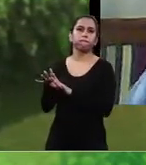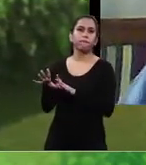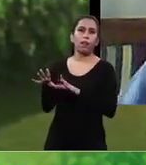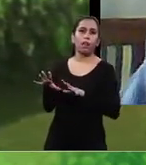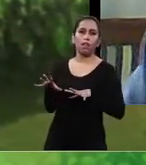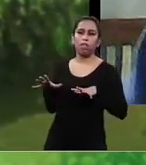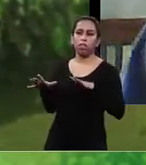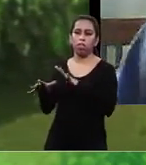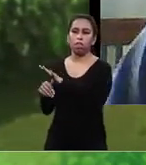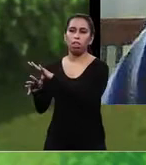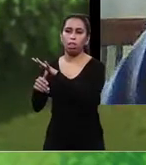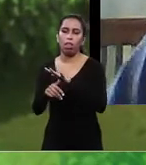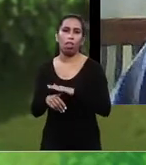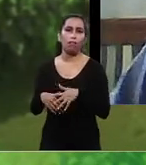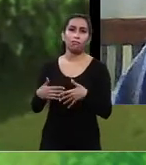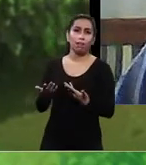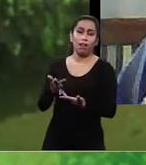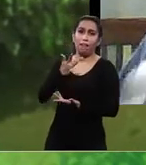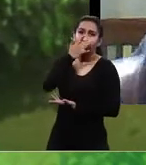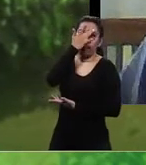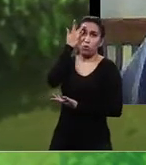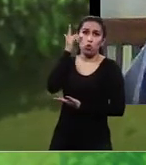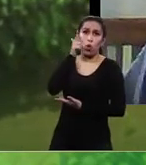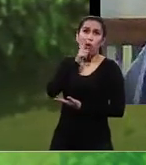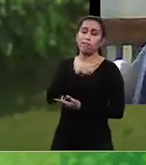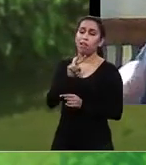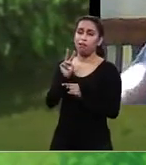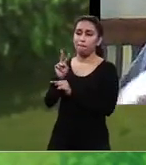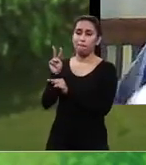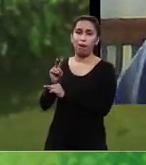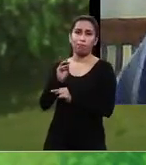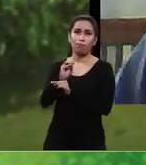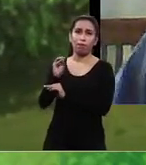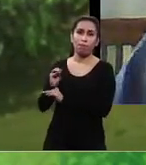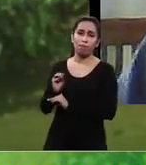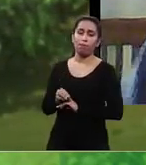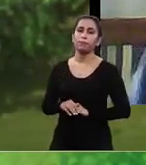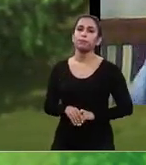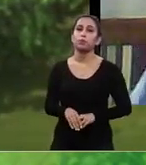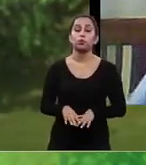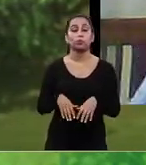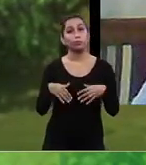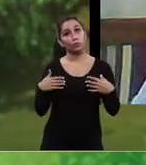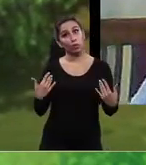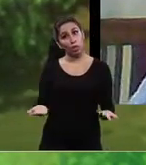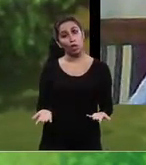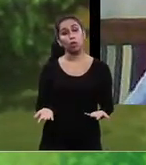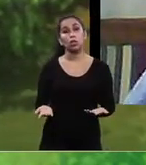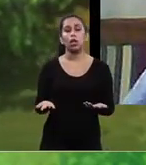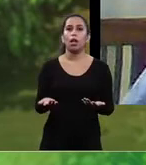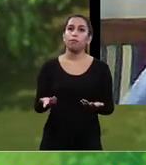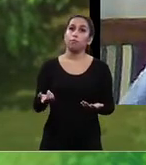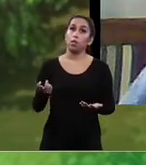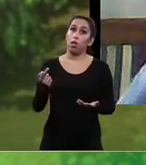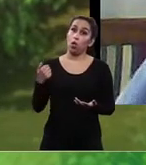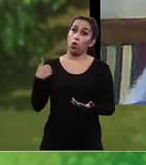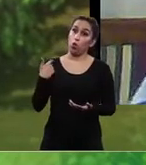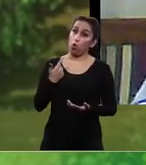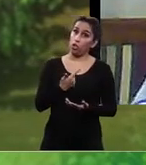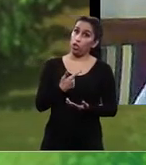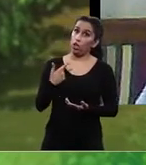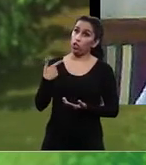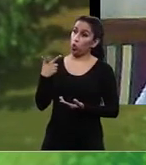a ninguém toma conta dessa área, ninguém vai tomar conta dessa área. Ou a gente põe alguém que tenha